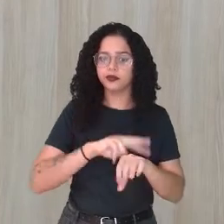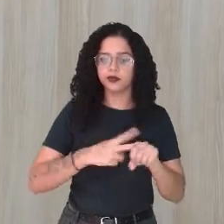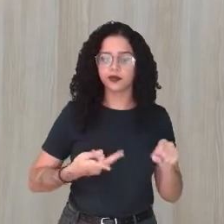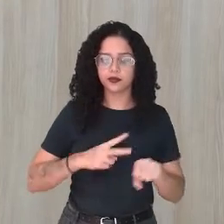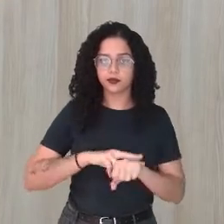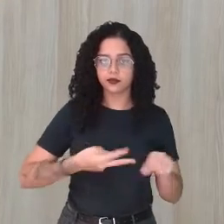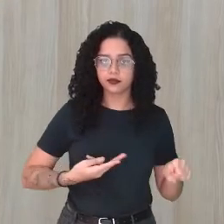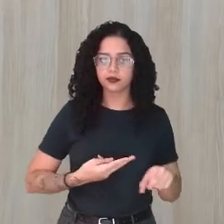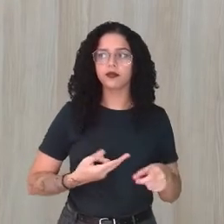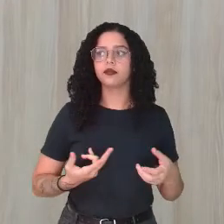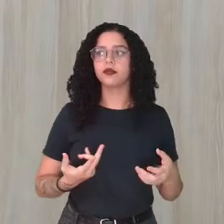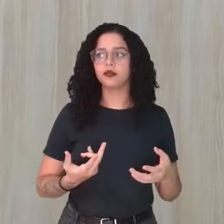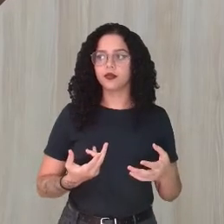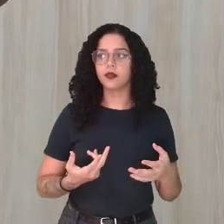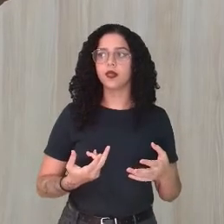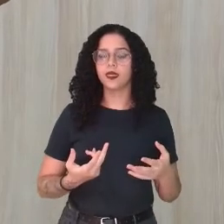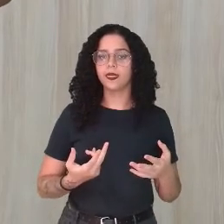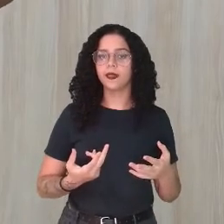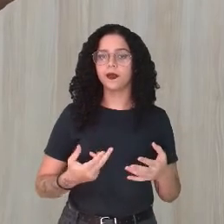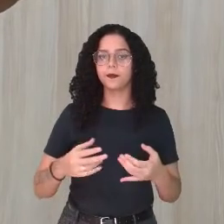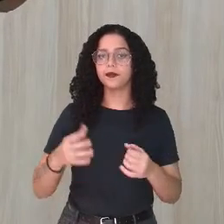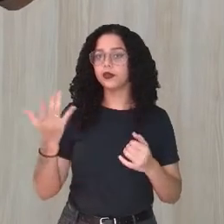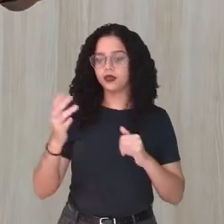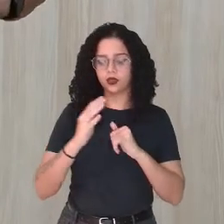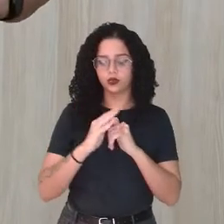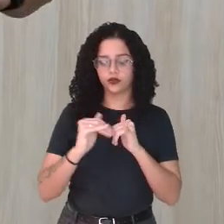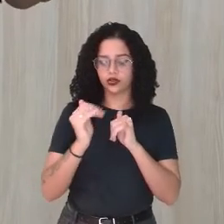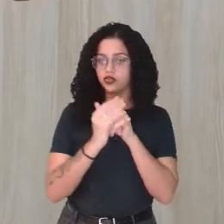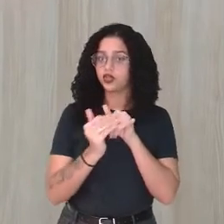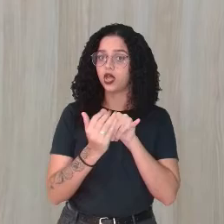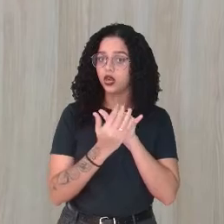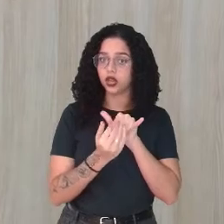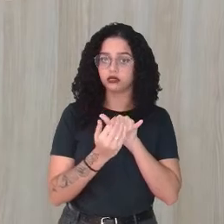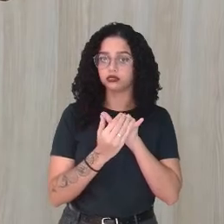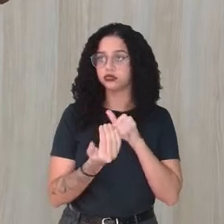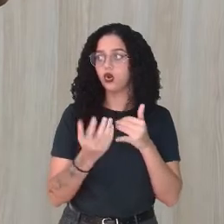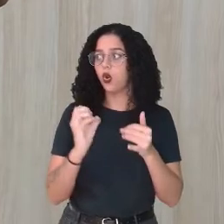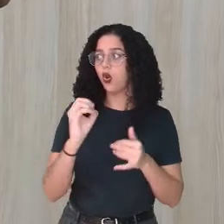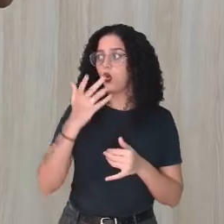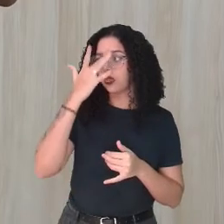vegetariano, né? O mercado do pessoal que não come